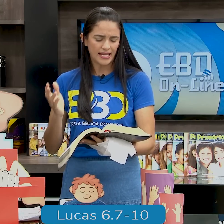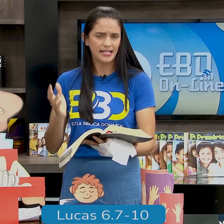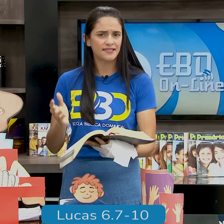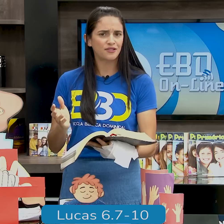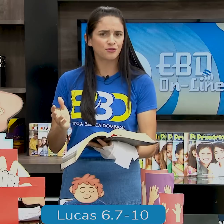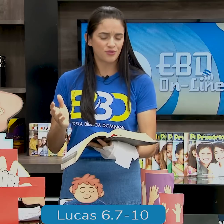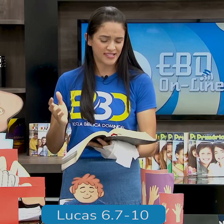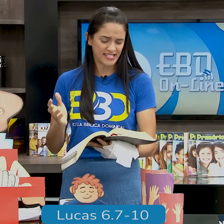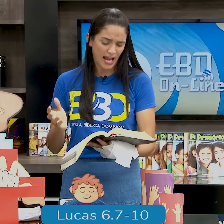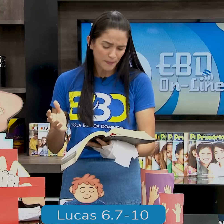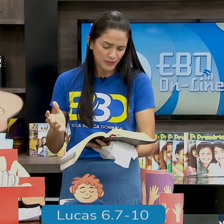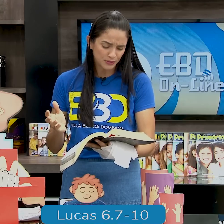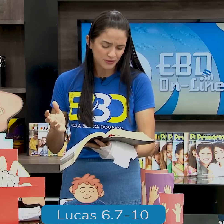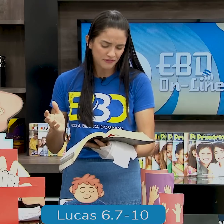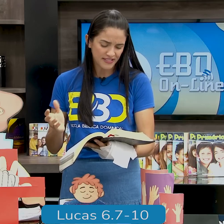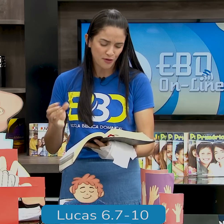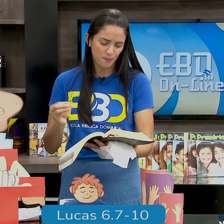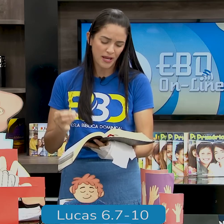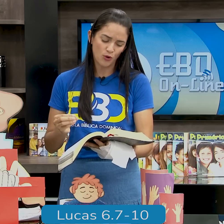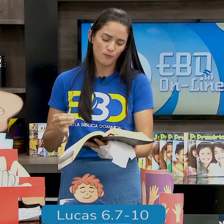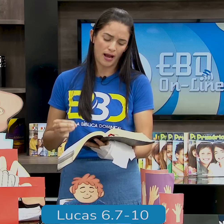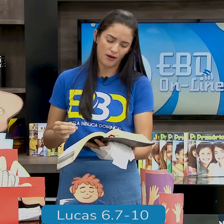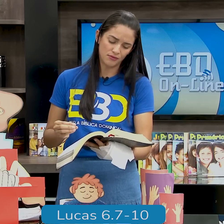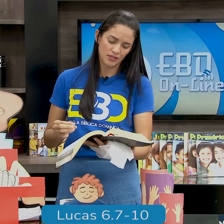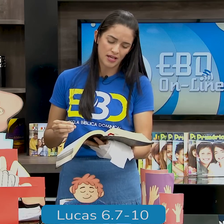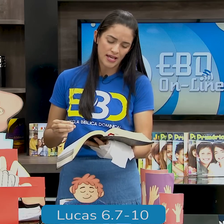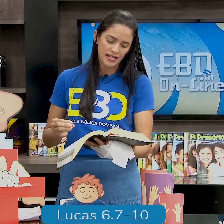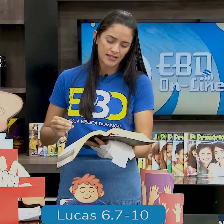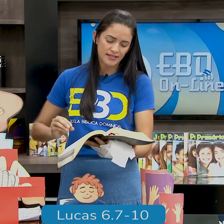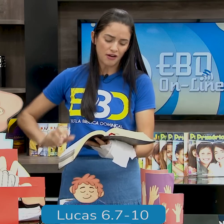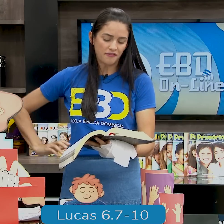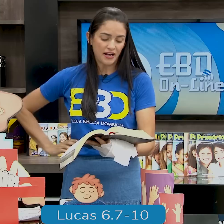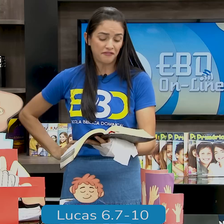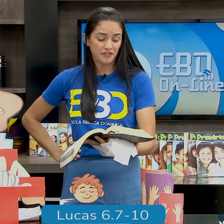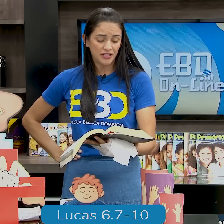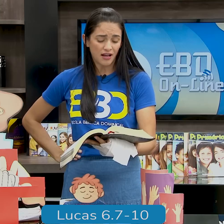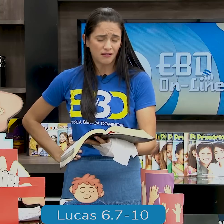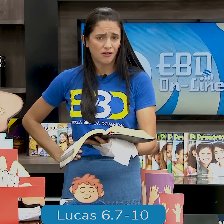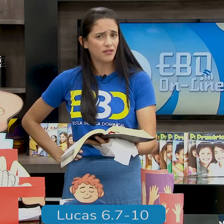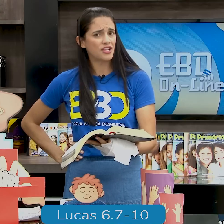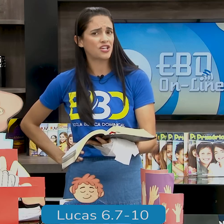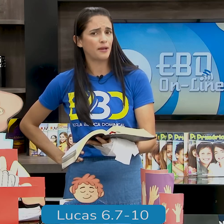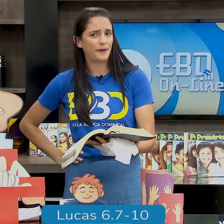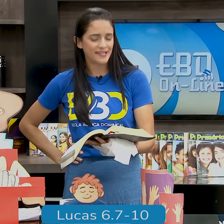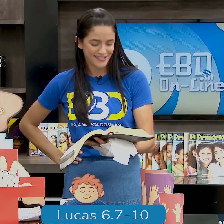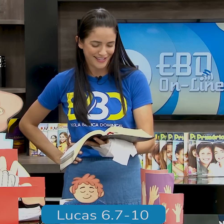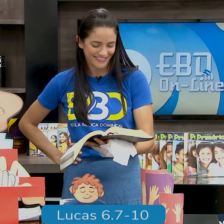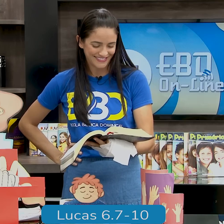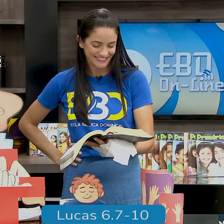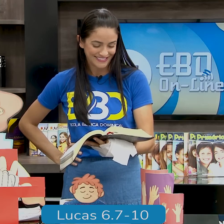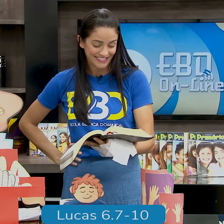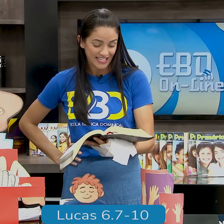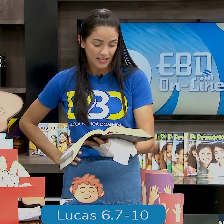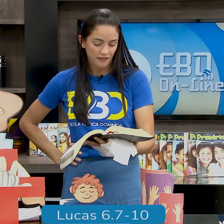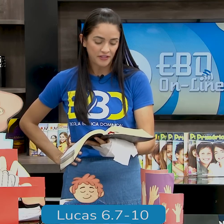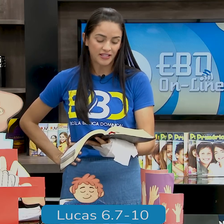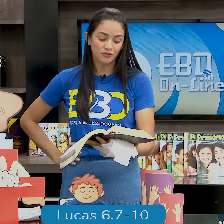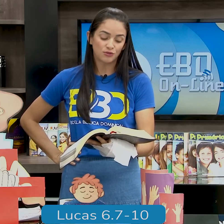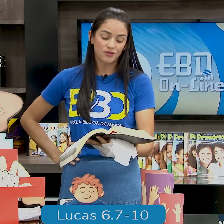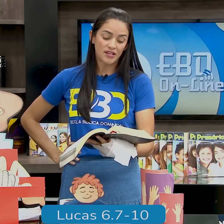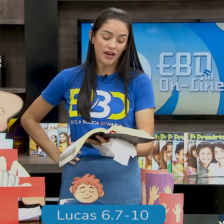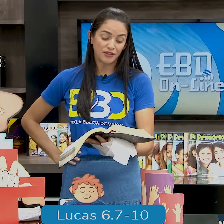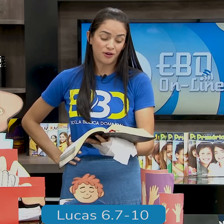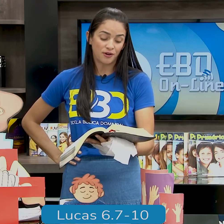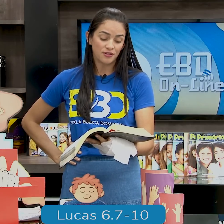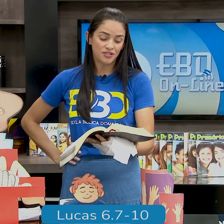é lícito no sábado fazer o bem ou mal salvar a vida ou deixar ela perecer e